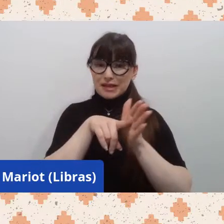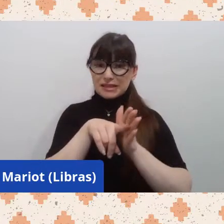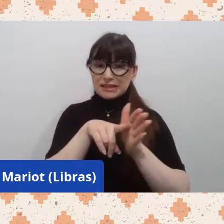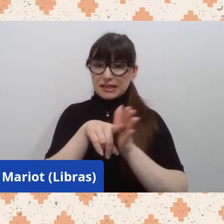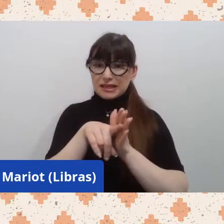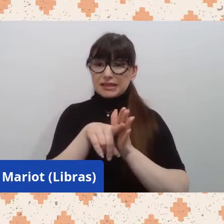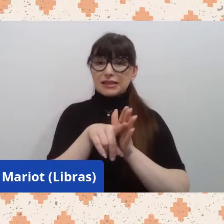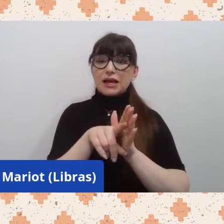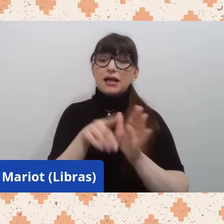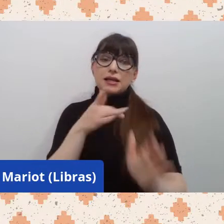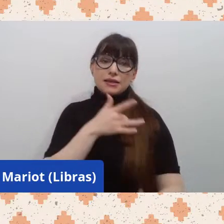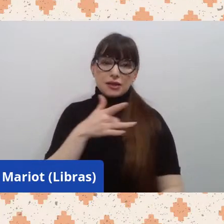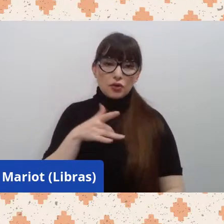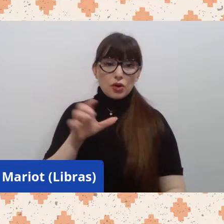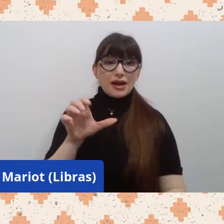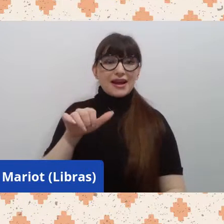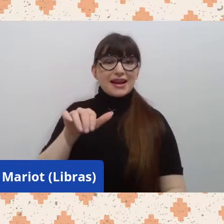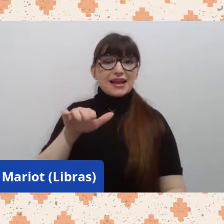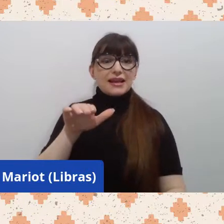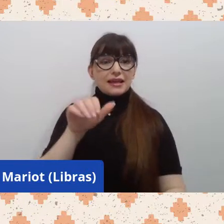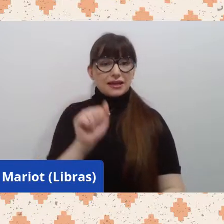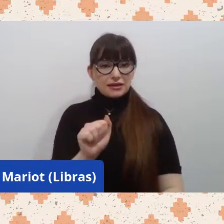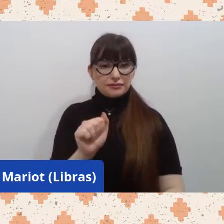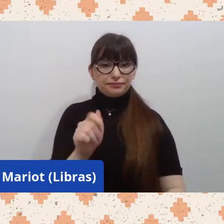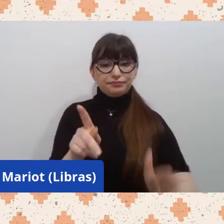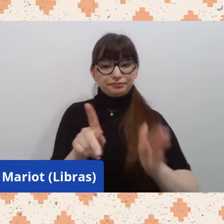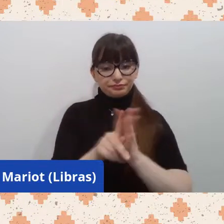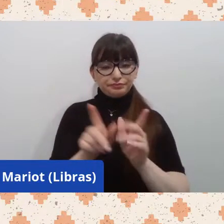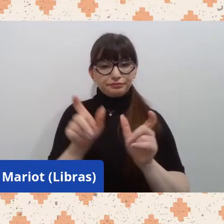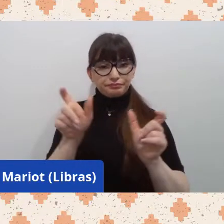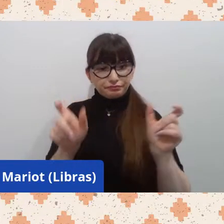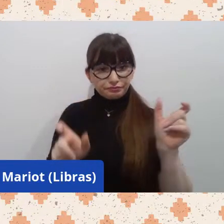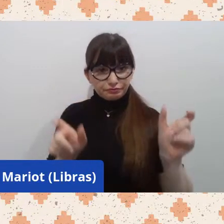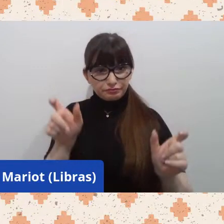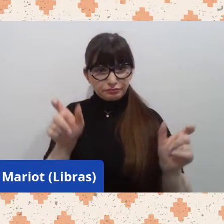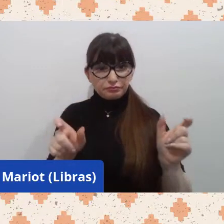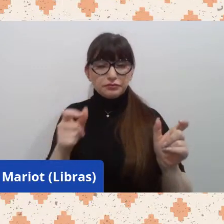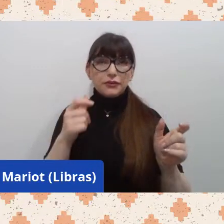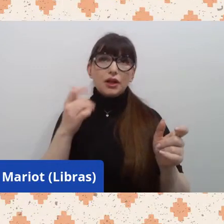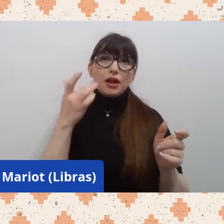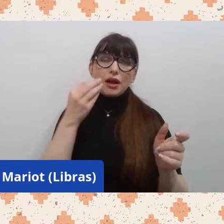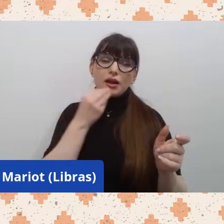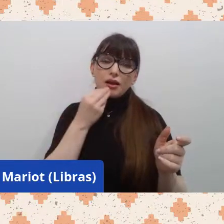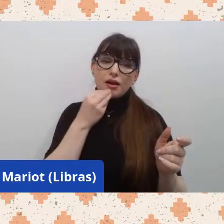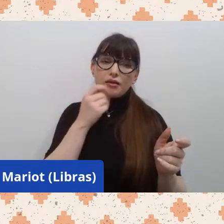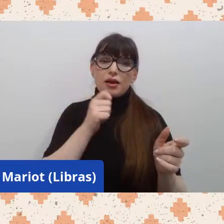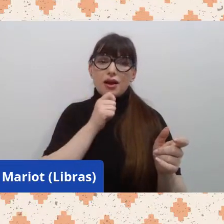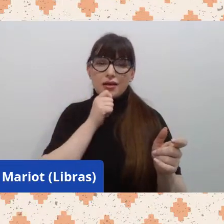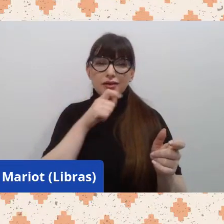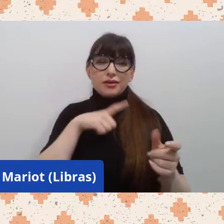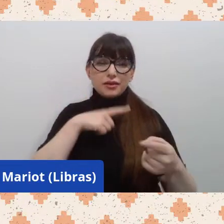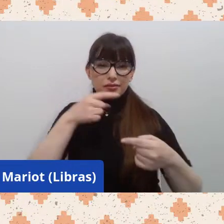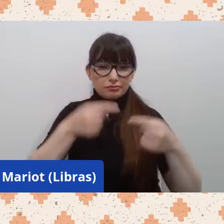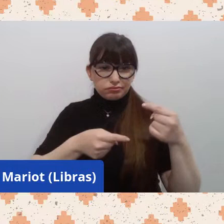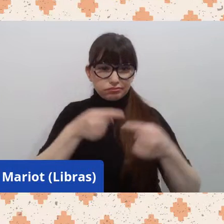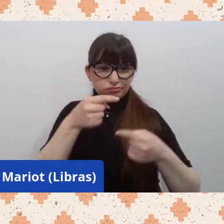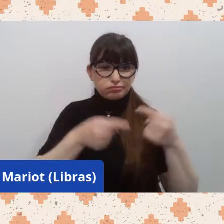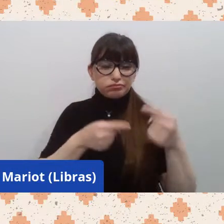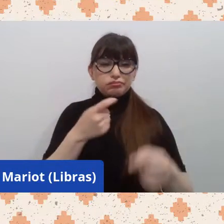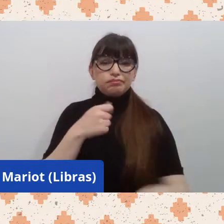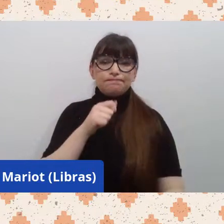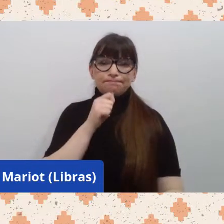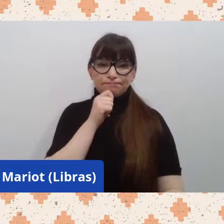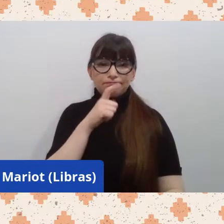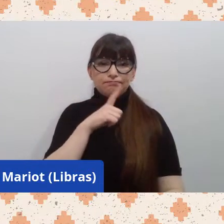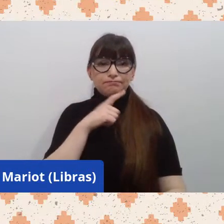seres humanos. Então, eu creio que, embora nós questionemos esse procedimento, nós temos que levar